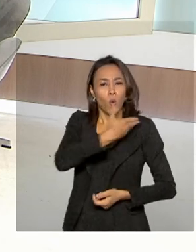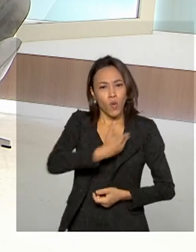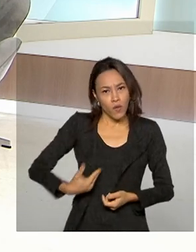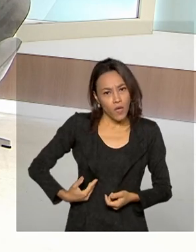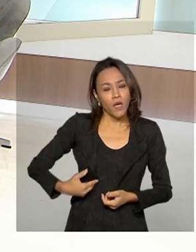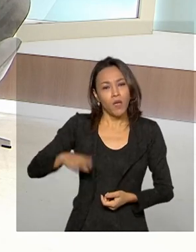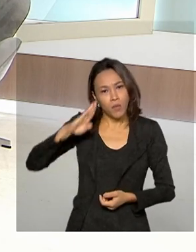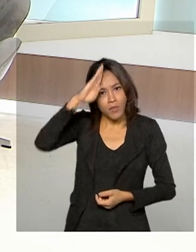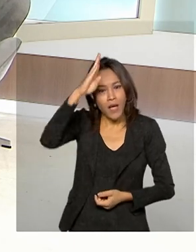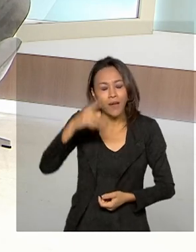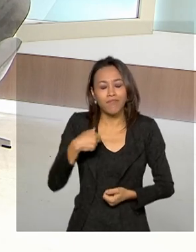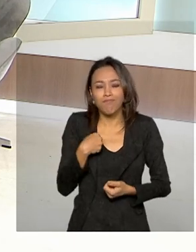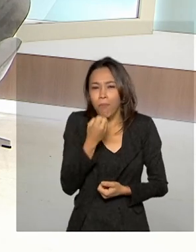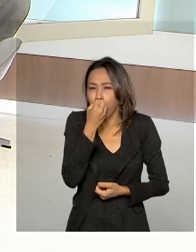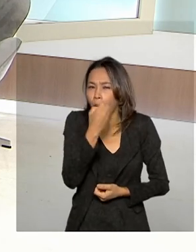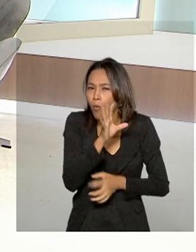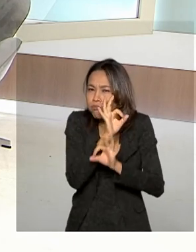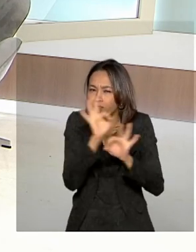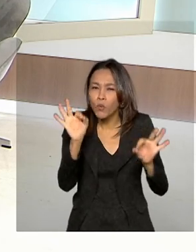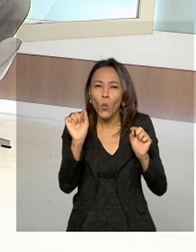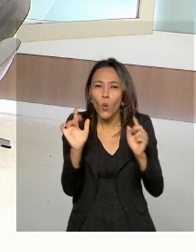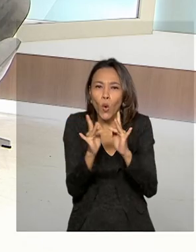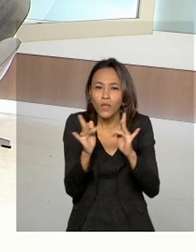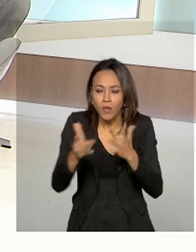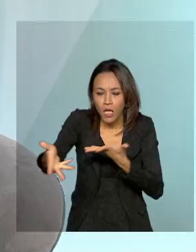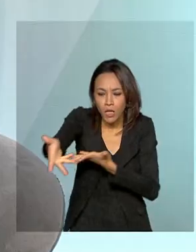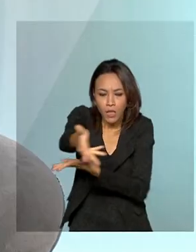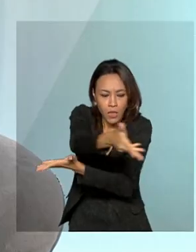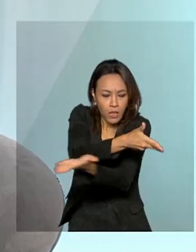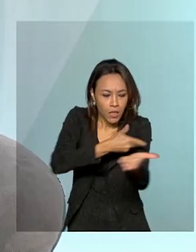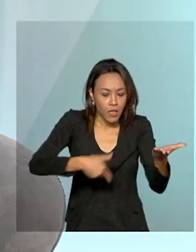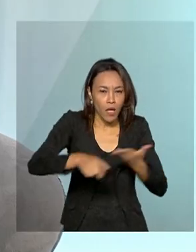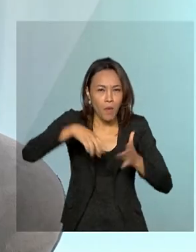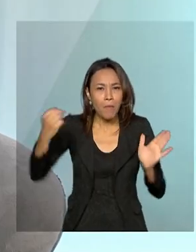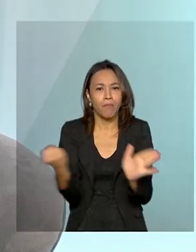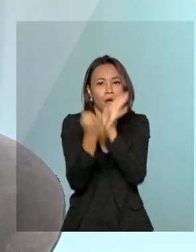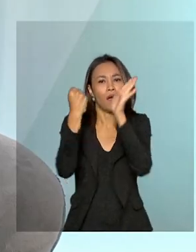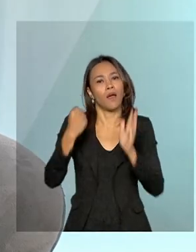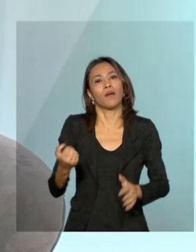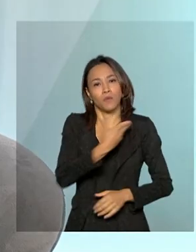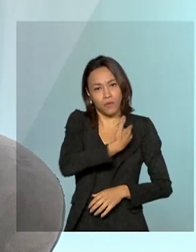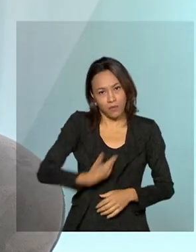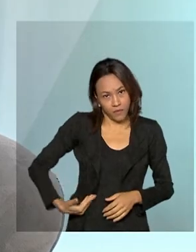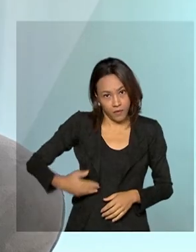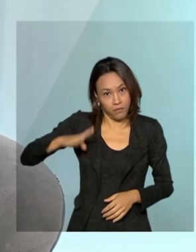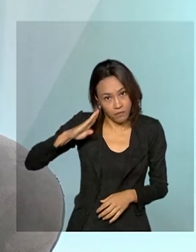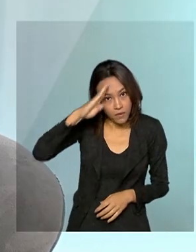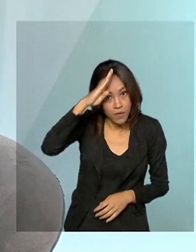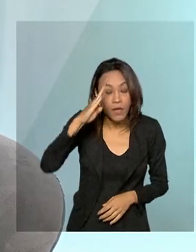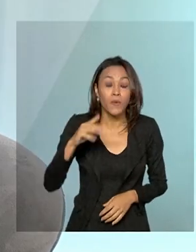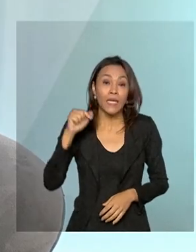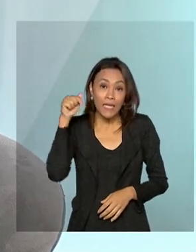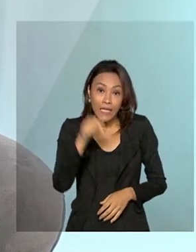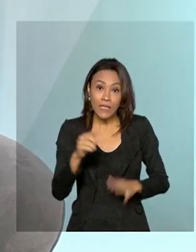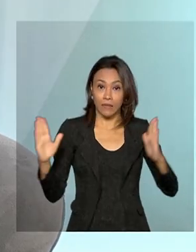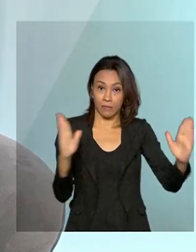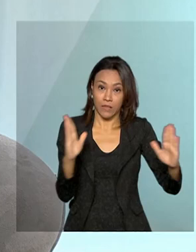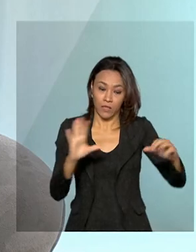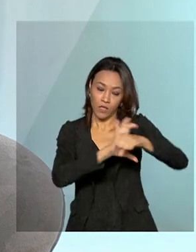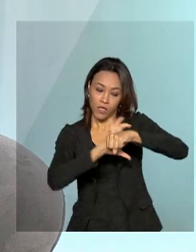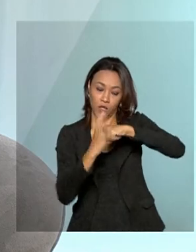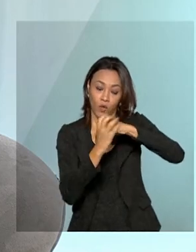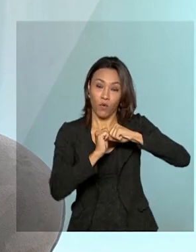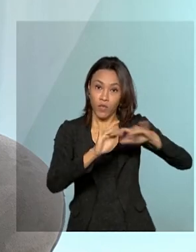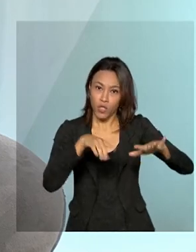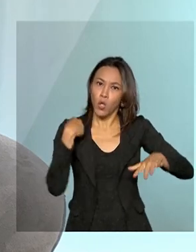a transversalidade dos temas. Isso é uma marca que o presidente Bolsonaro vai deixar. E no Covid, nós fizemos muito bem